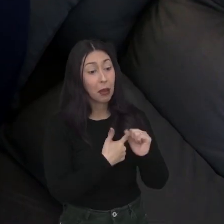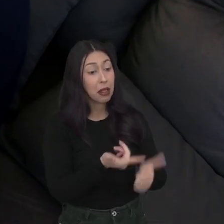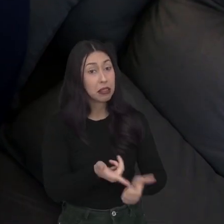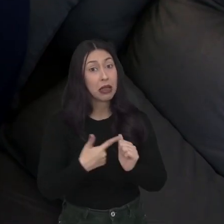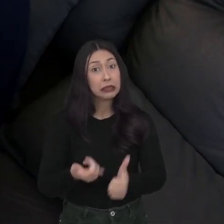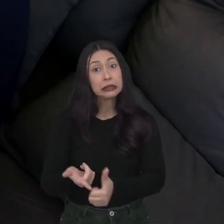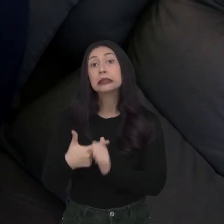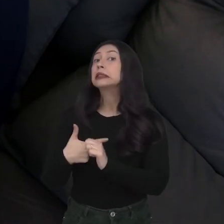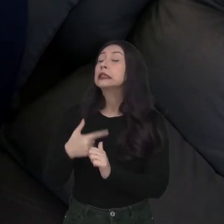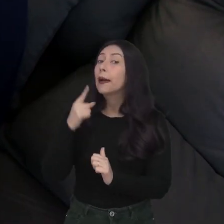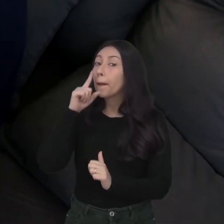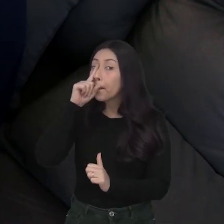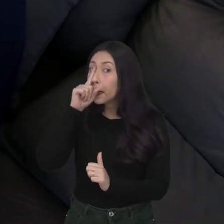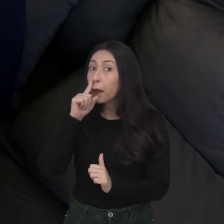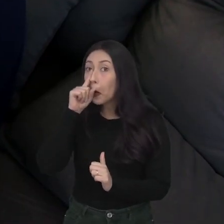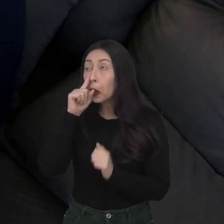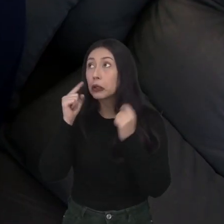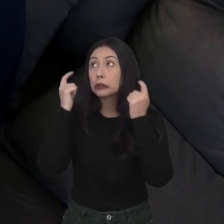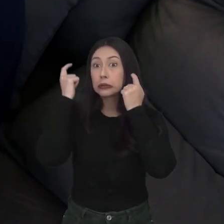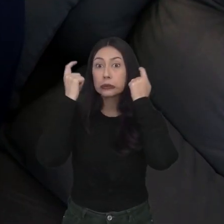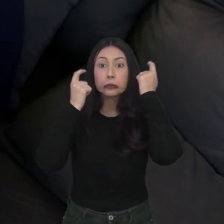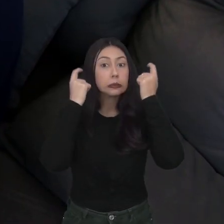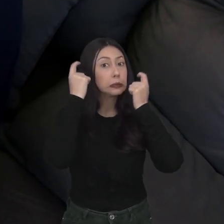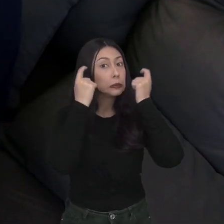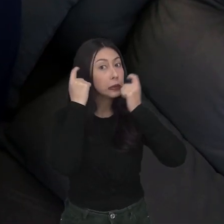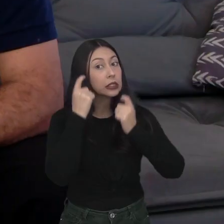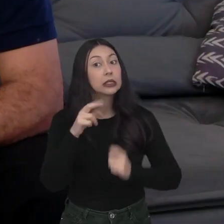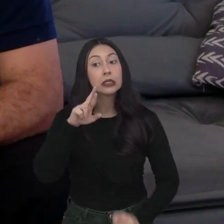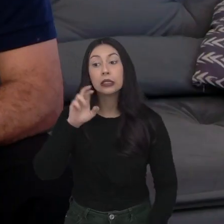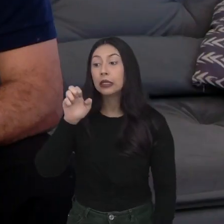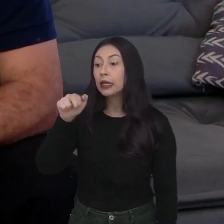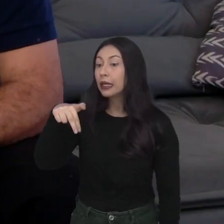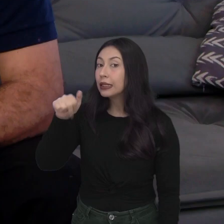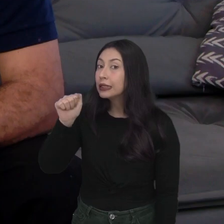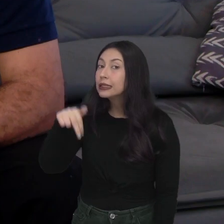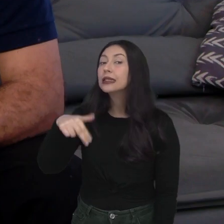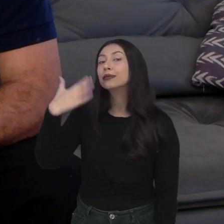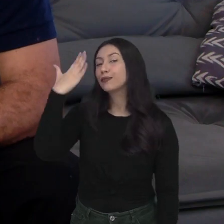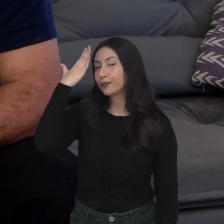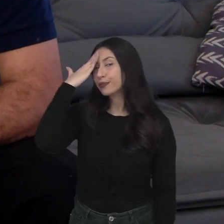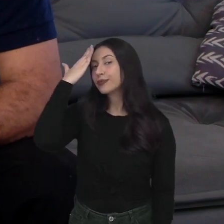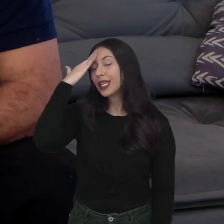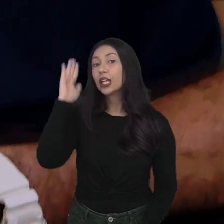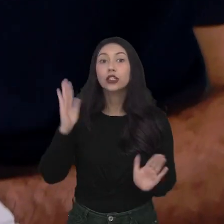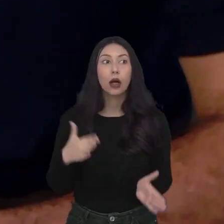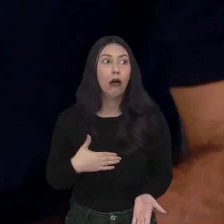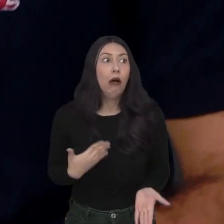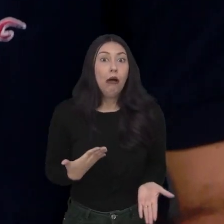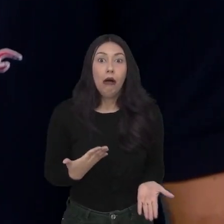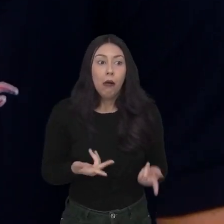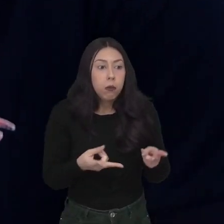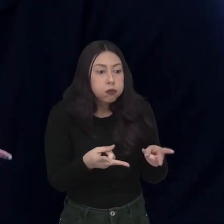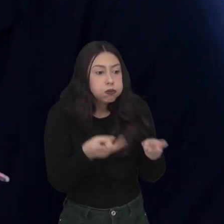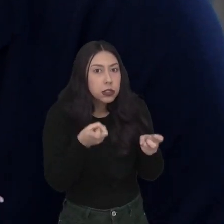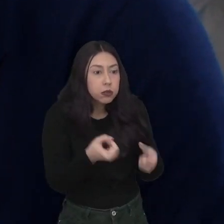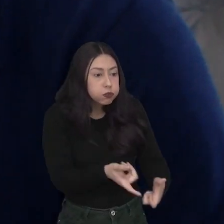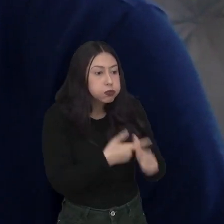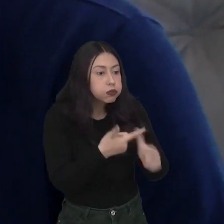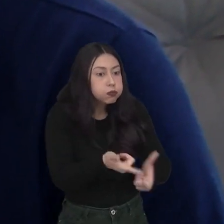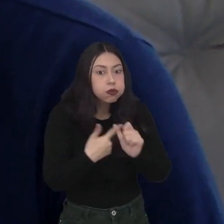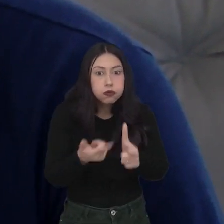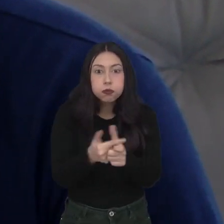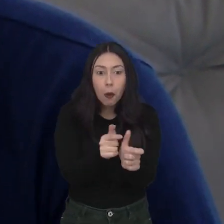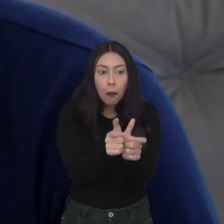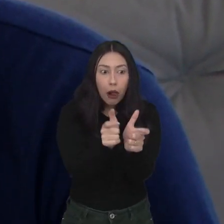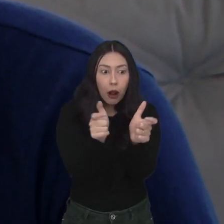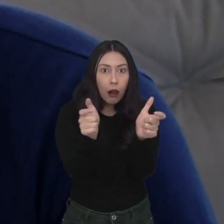As dívidas em excesso podem tirar a tranquilidade de uma família e o Renan sabe muito bem disso. Foi um susto quando percebeu que